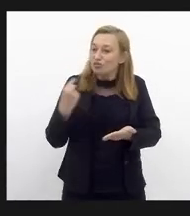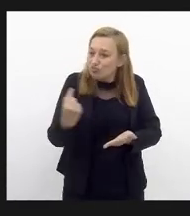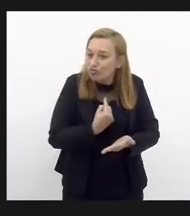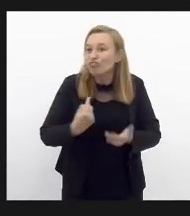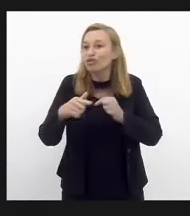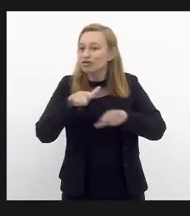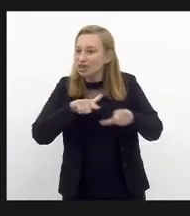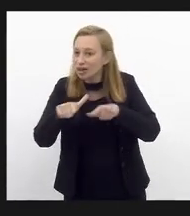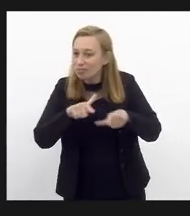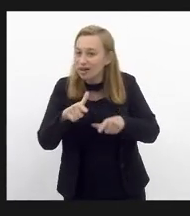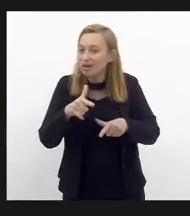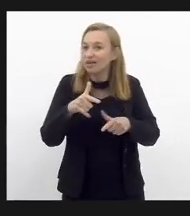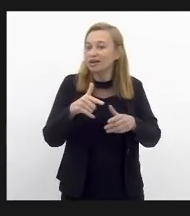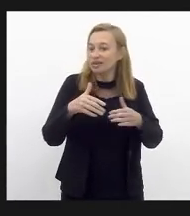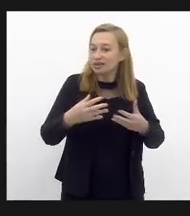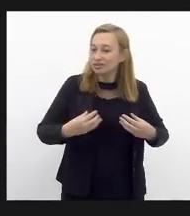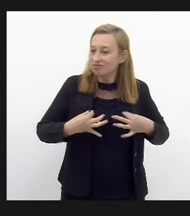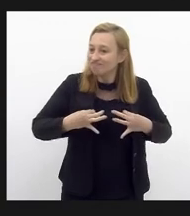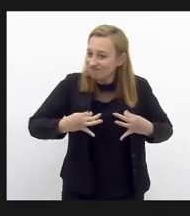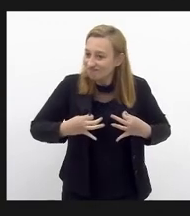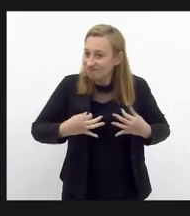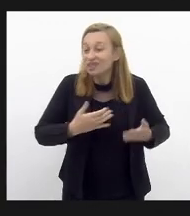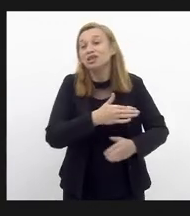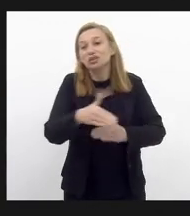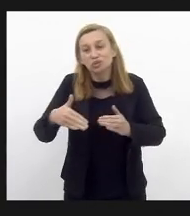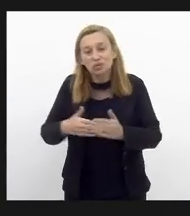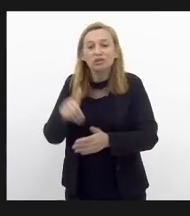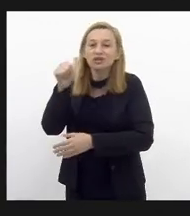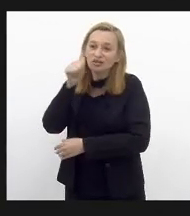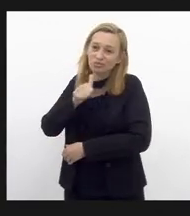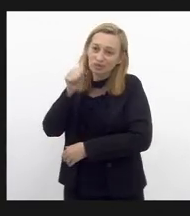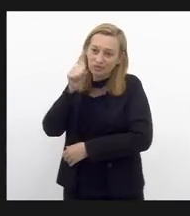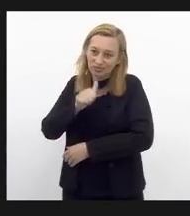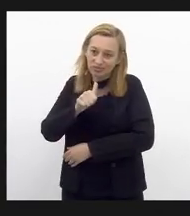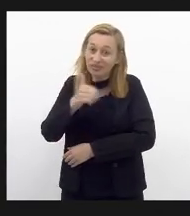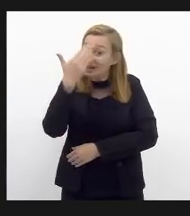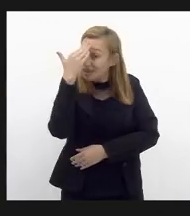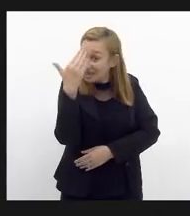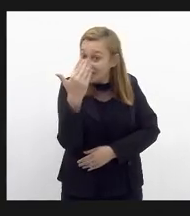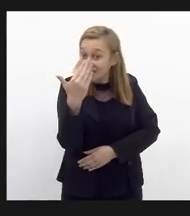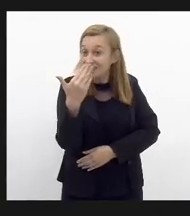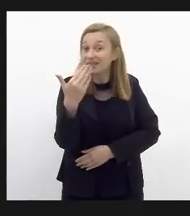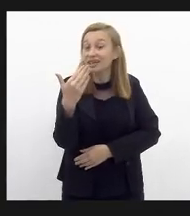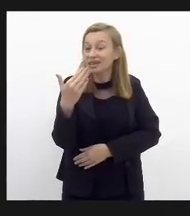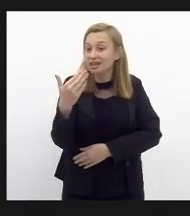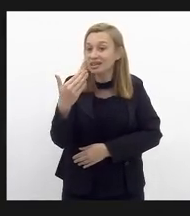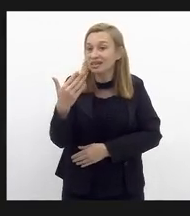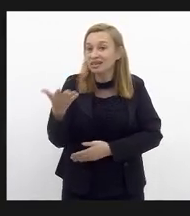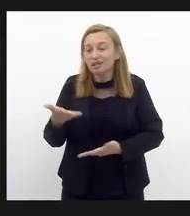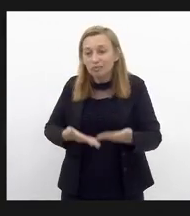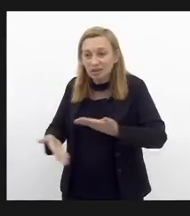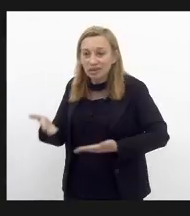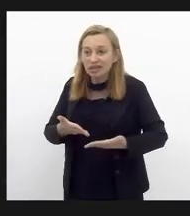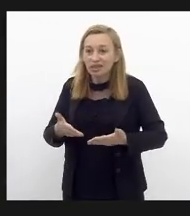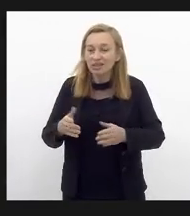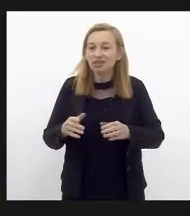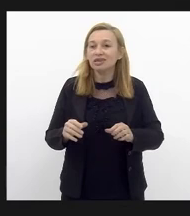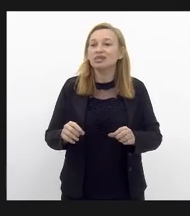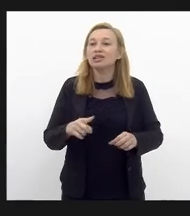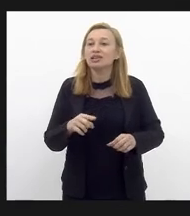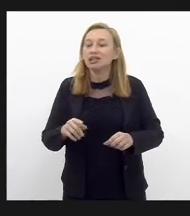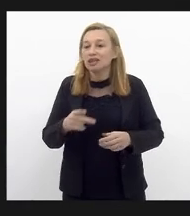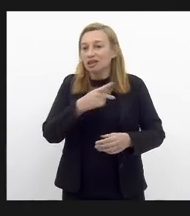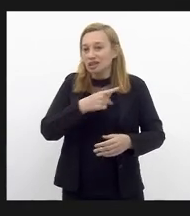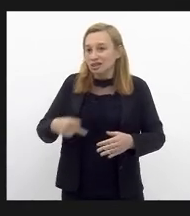mandato, deixar o nosso mandato à disposição de todas as mulheres, agradecer muito a parceria de Vossa Excelência e do nosso